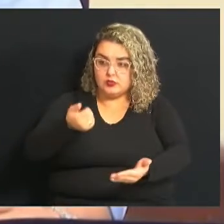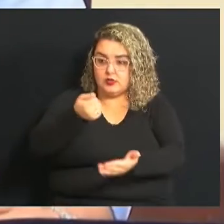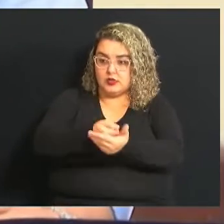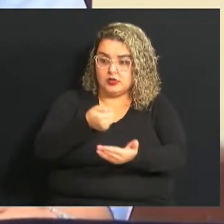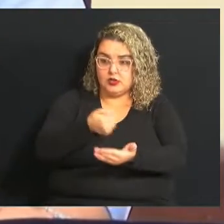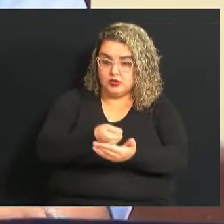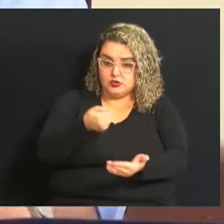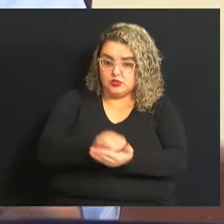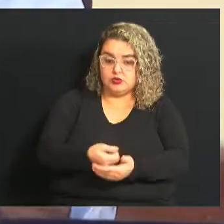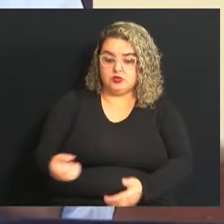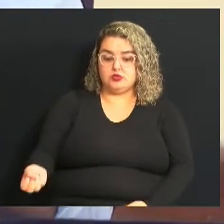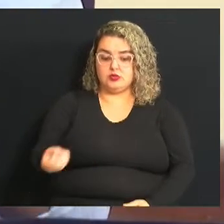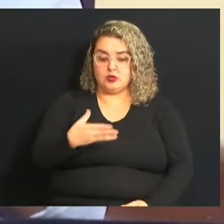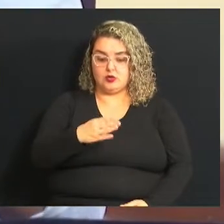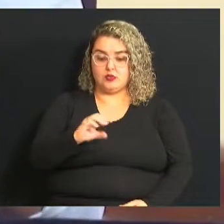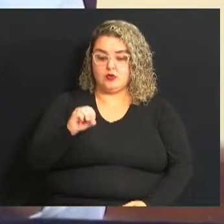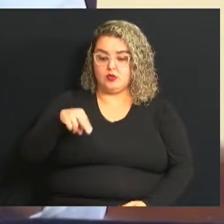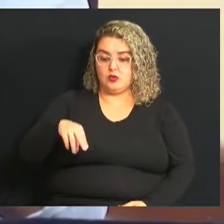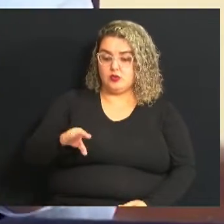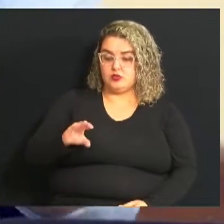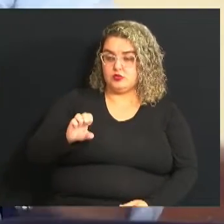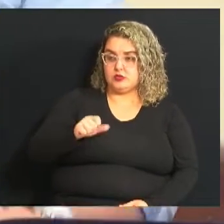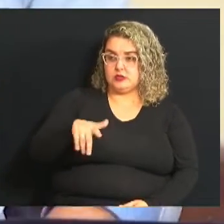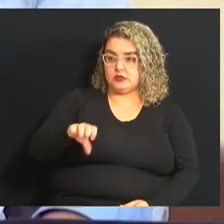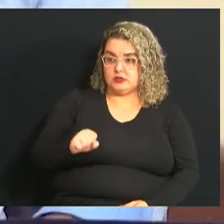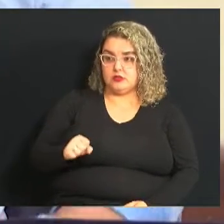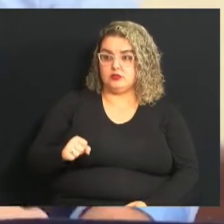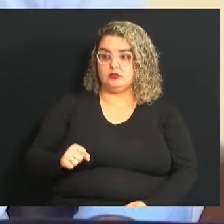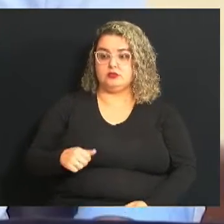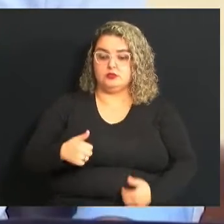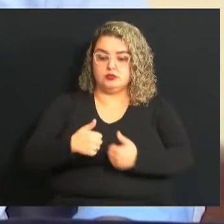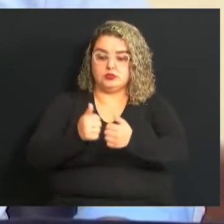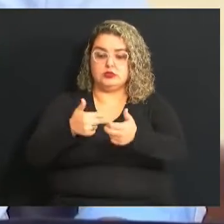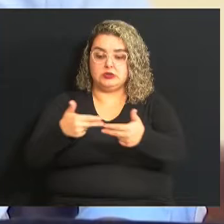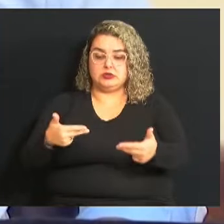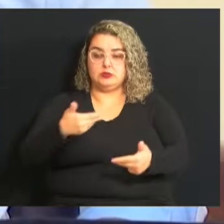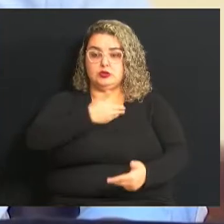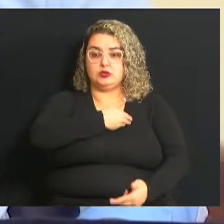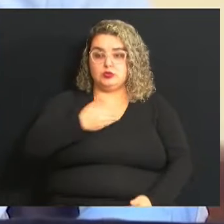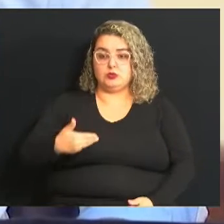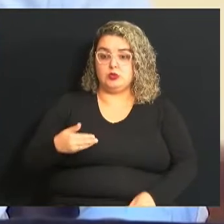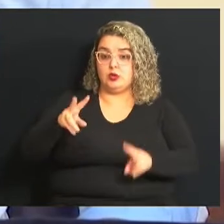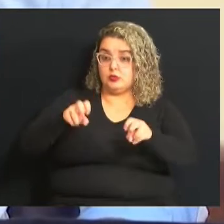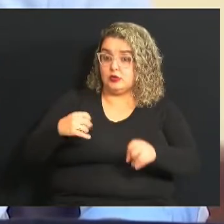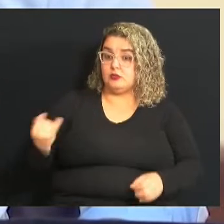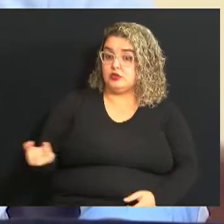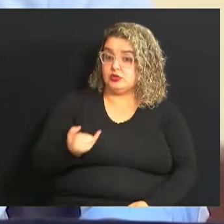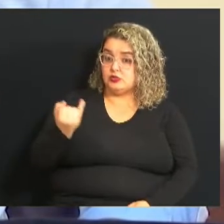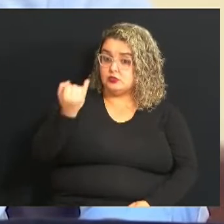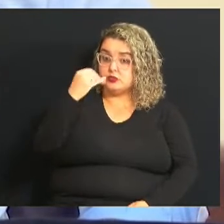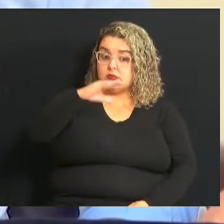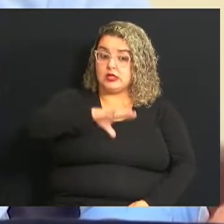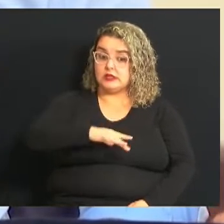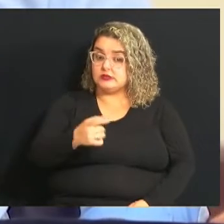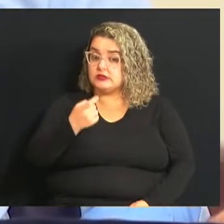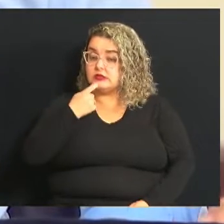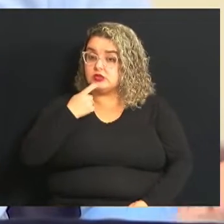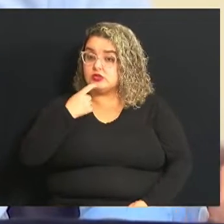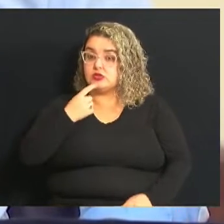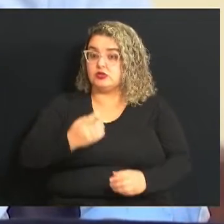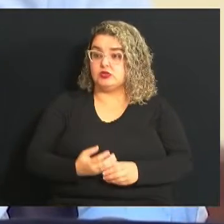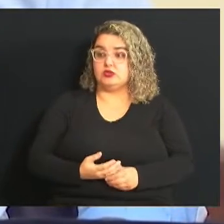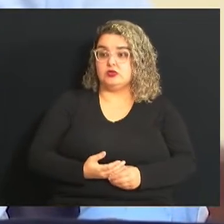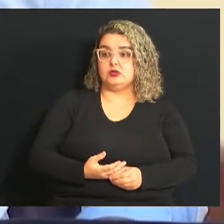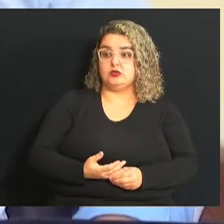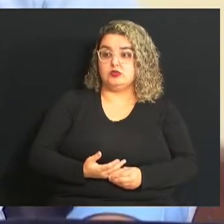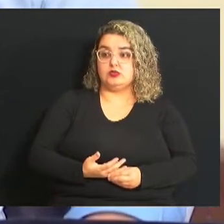da nova concessão, né, do transporte público, um tema que é de extrema relevância para a cidade de Campinas. Nós